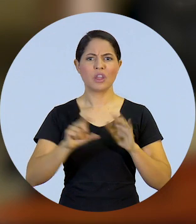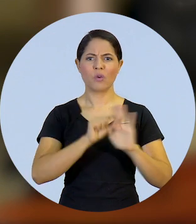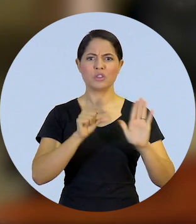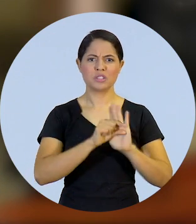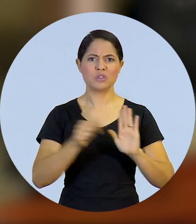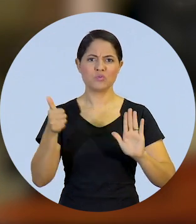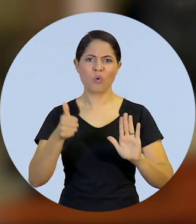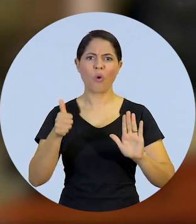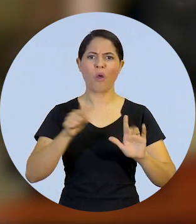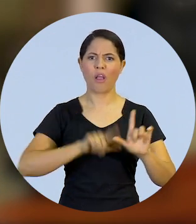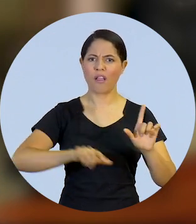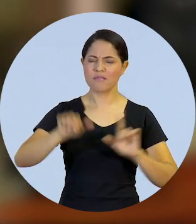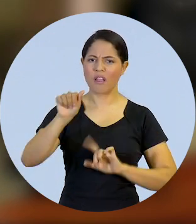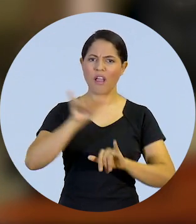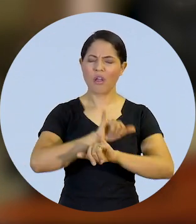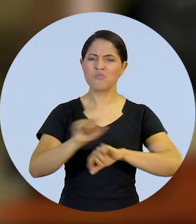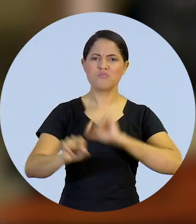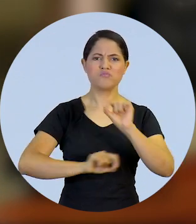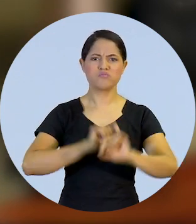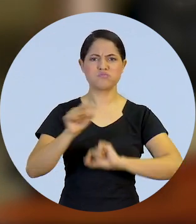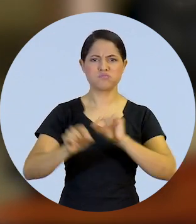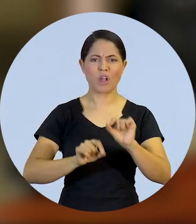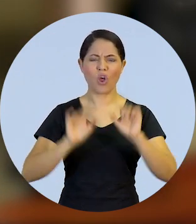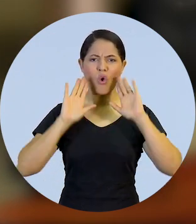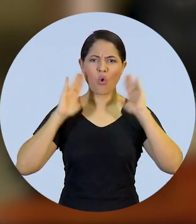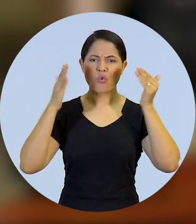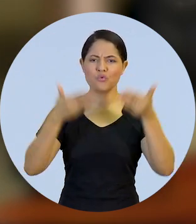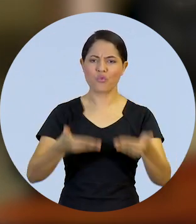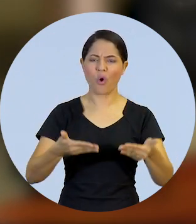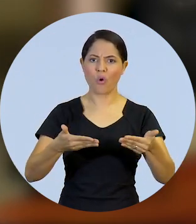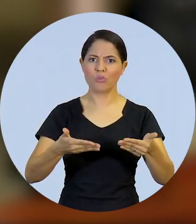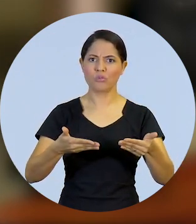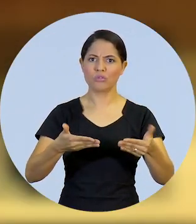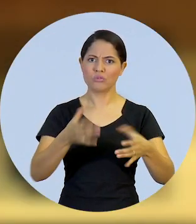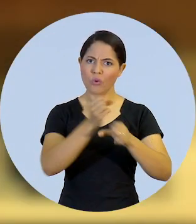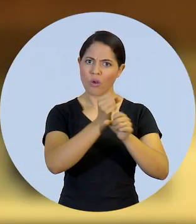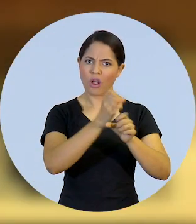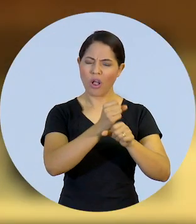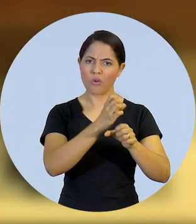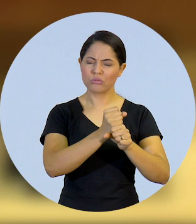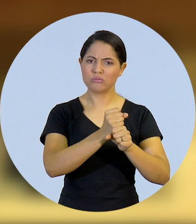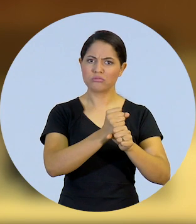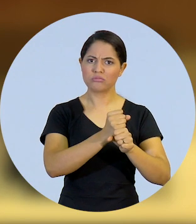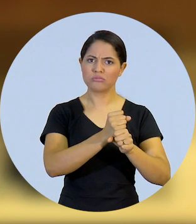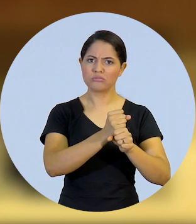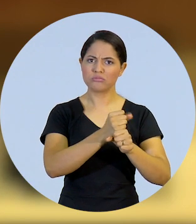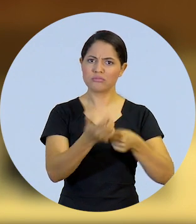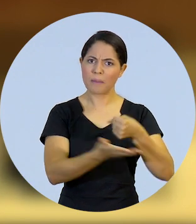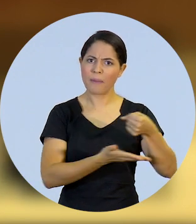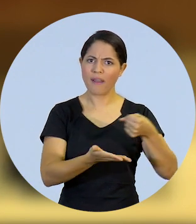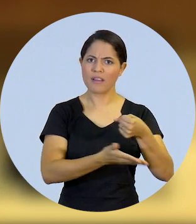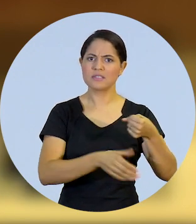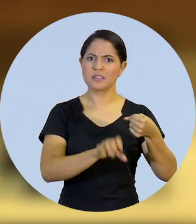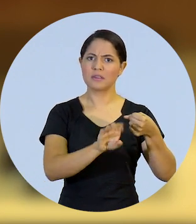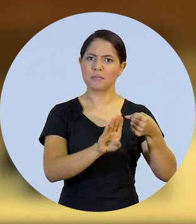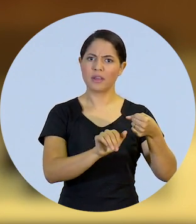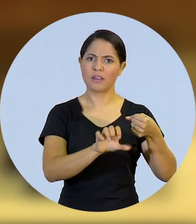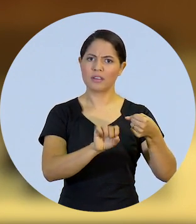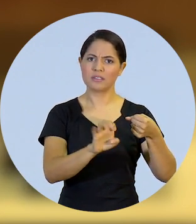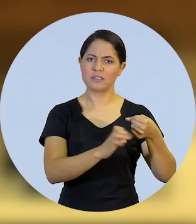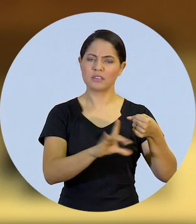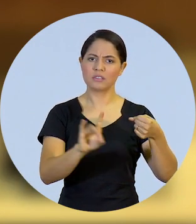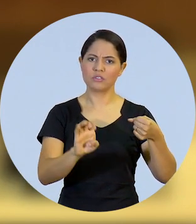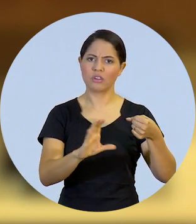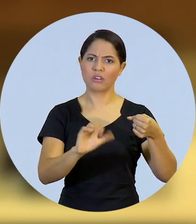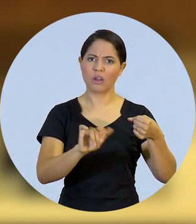linha A Constituição ela foca na base de cálculo. E isso faz com que a gente, às vezes, tenha alguns equívocos na